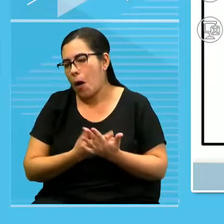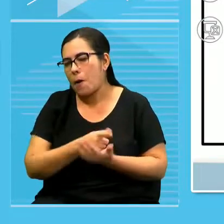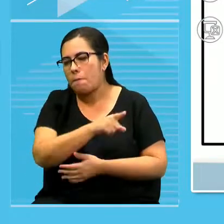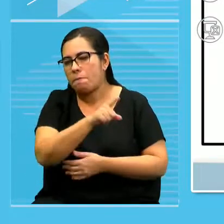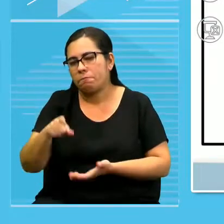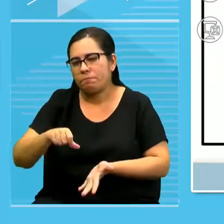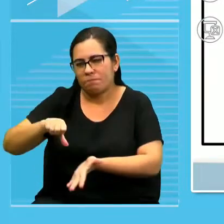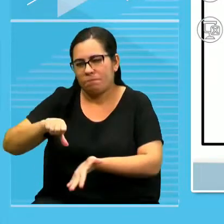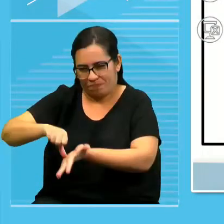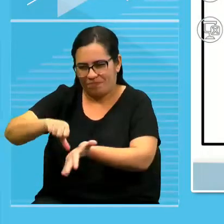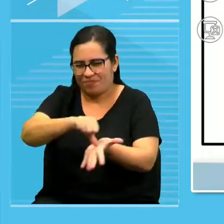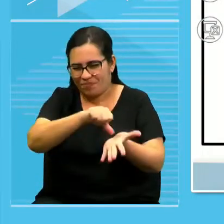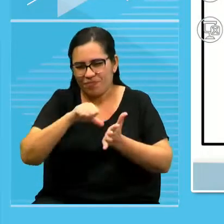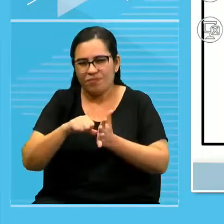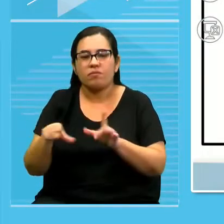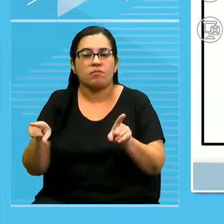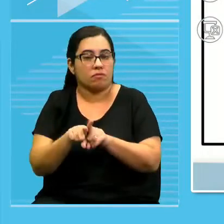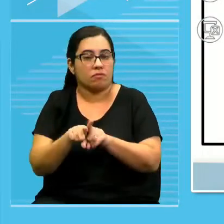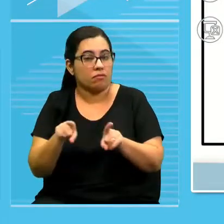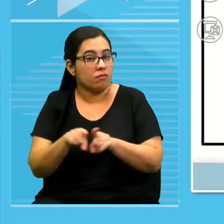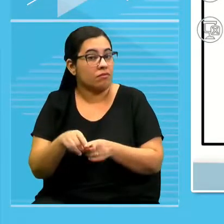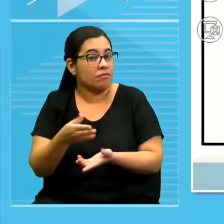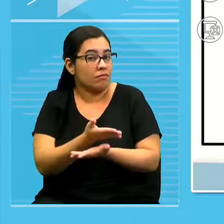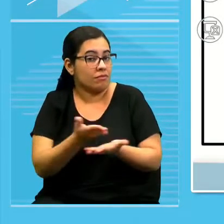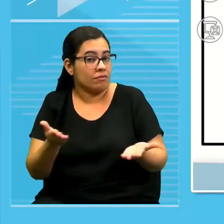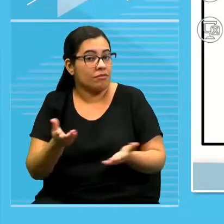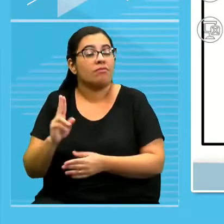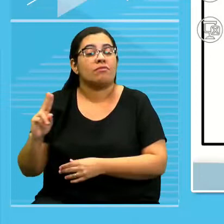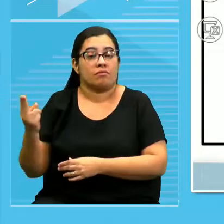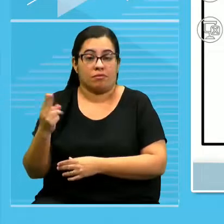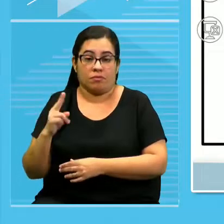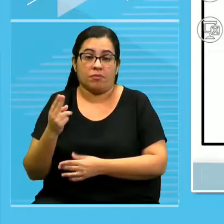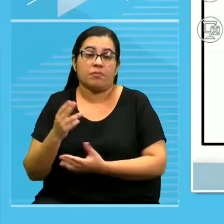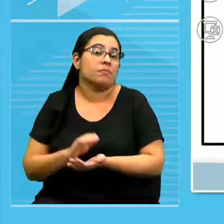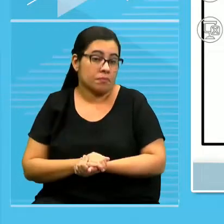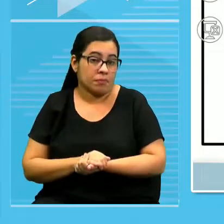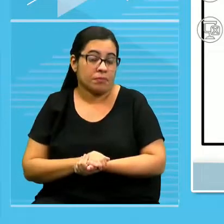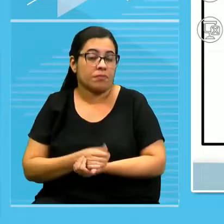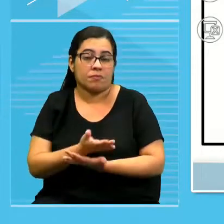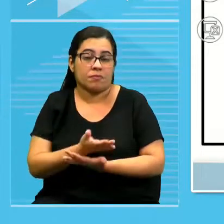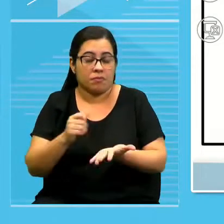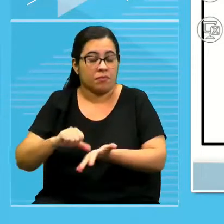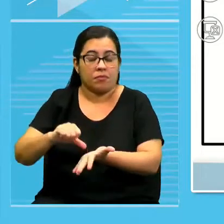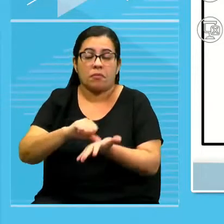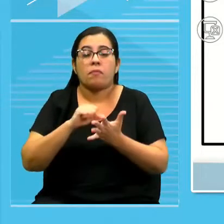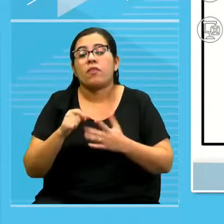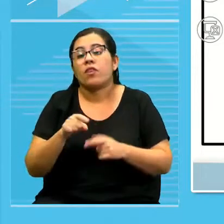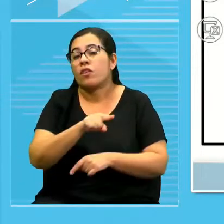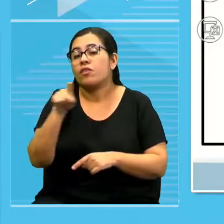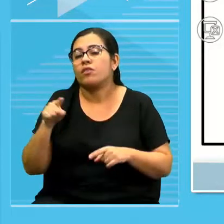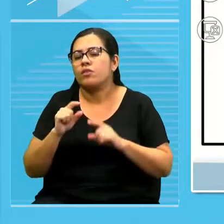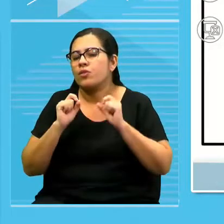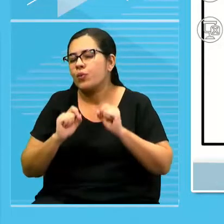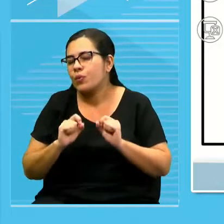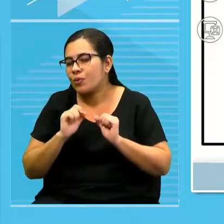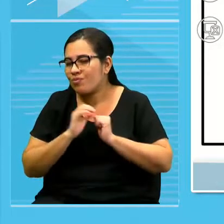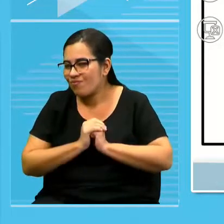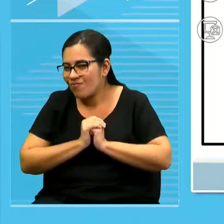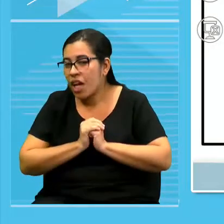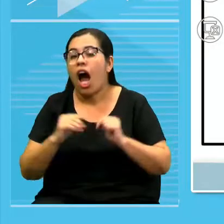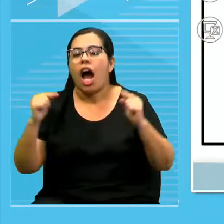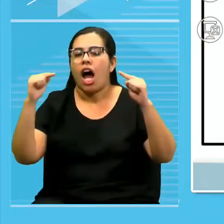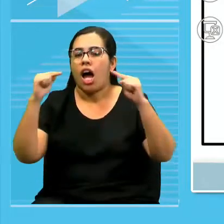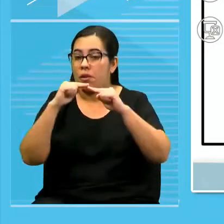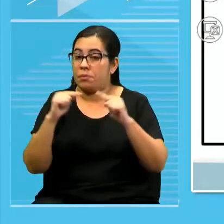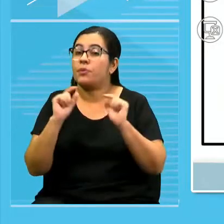de Uruçuí Cadê vocês olha a ideia gente é que vocês agora estão no